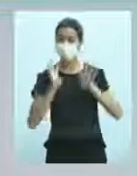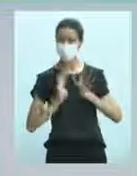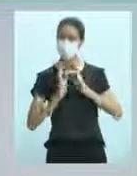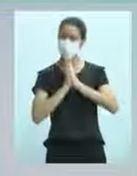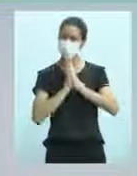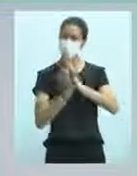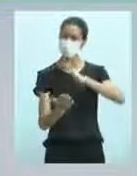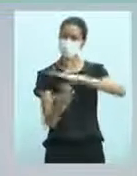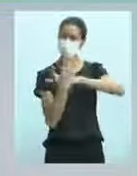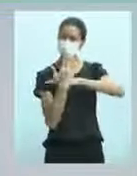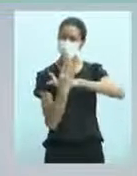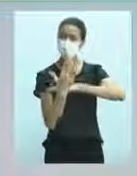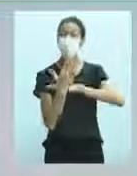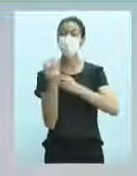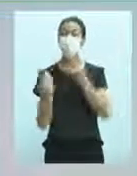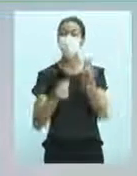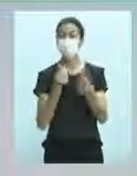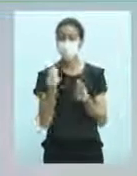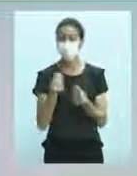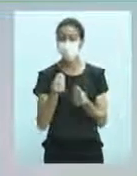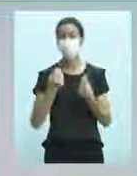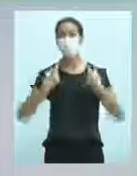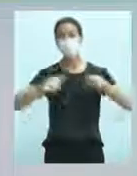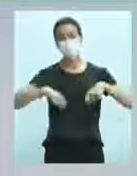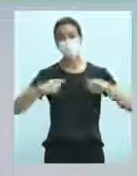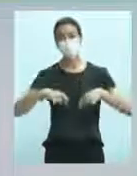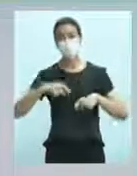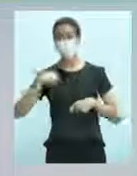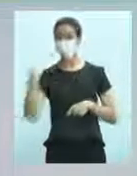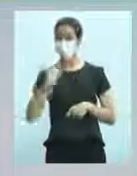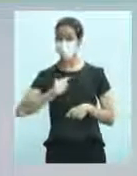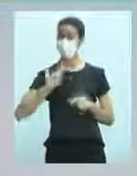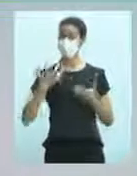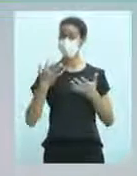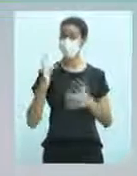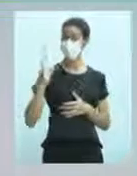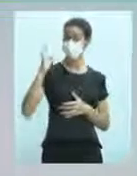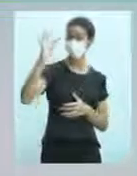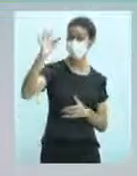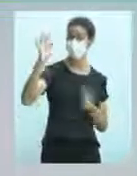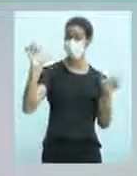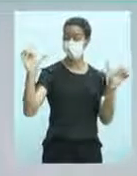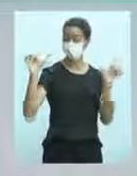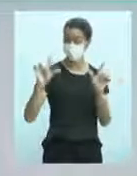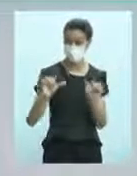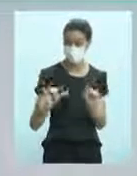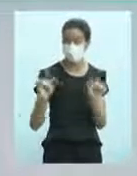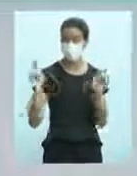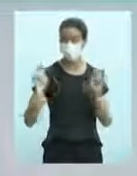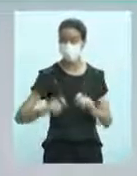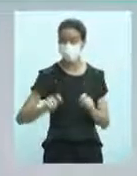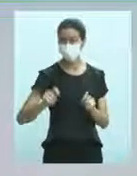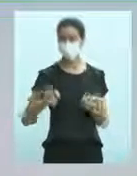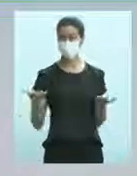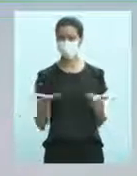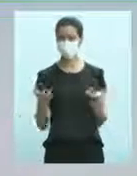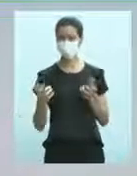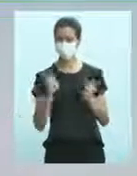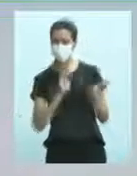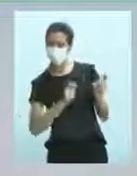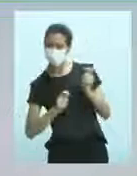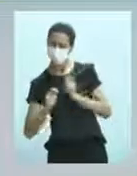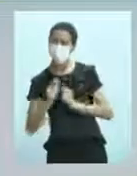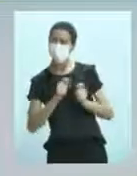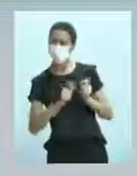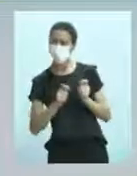a sua colaboração se quisermos ter até o presente que temos até o presente momento a doença